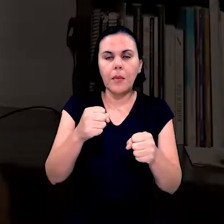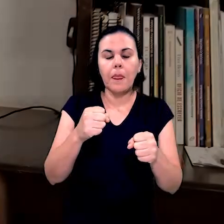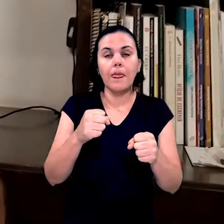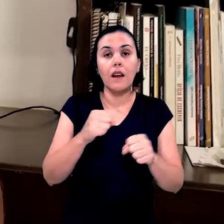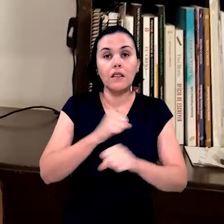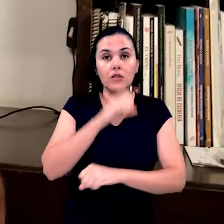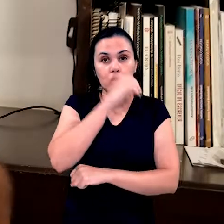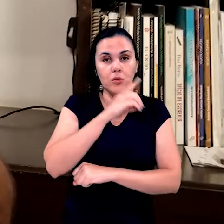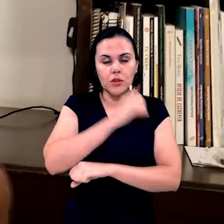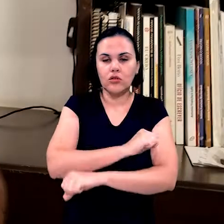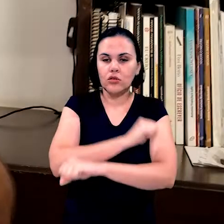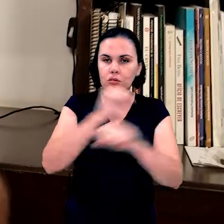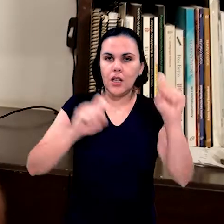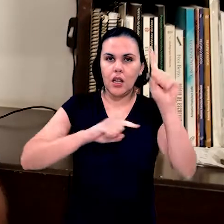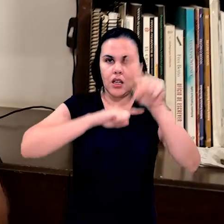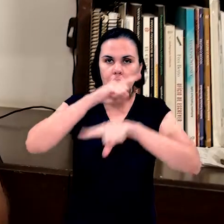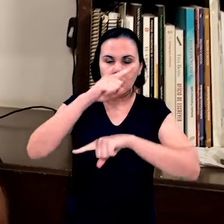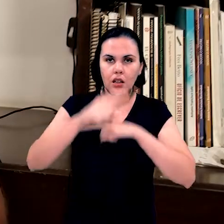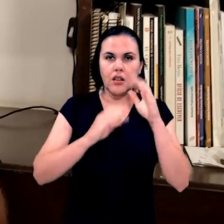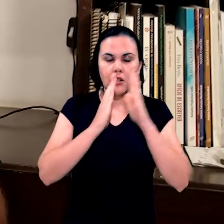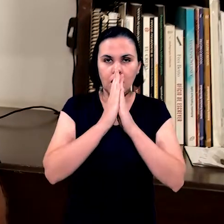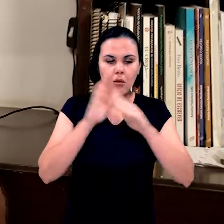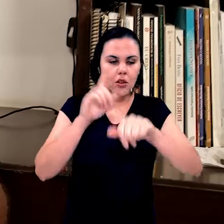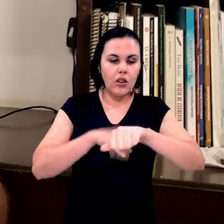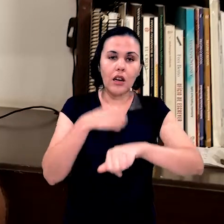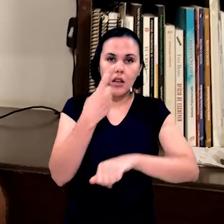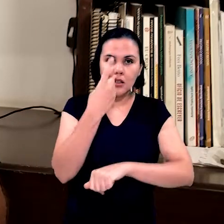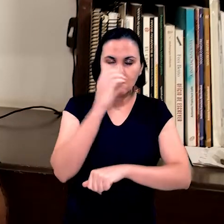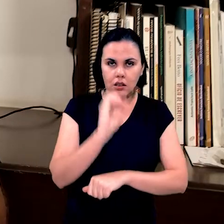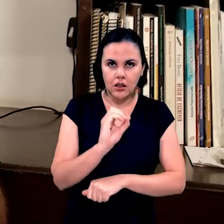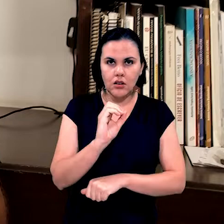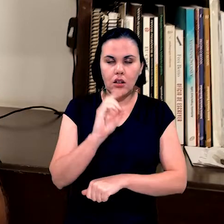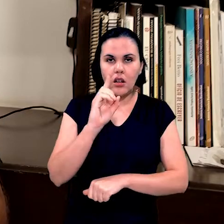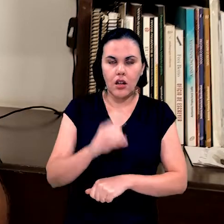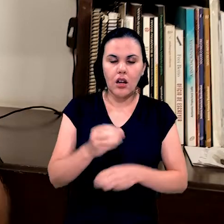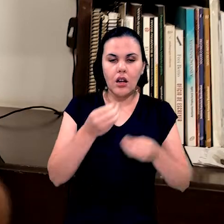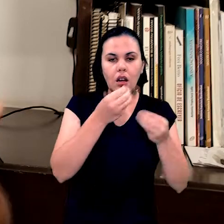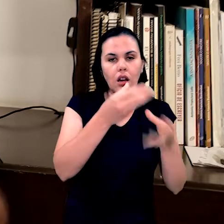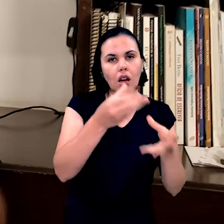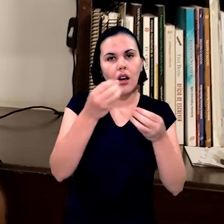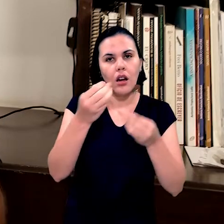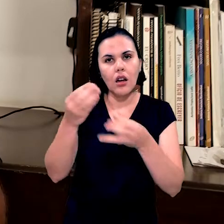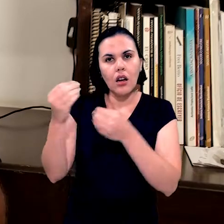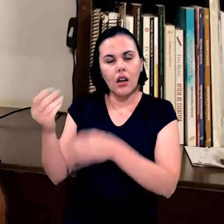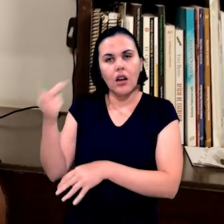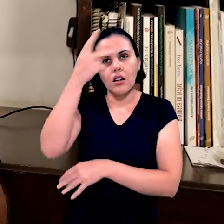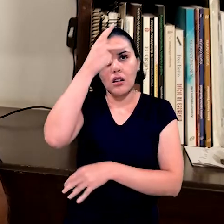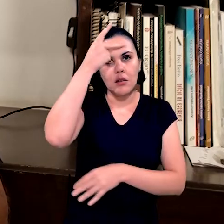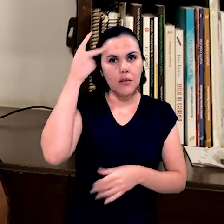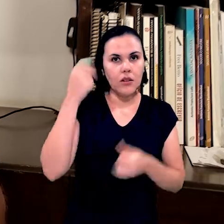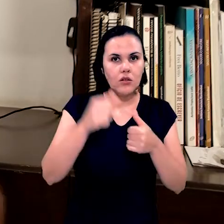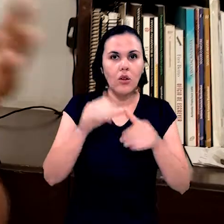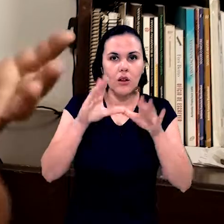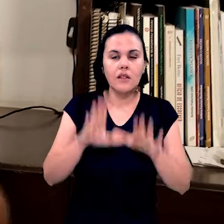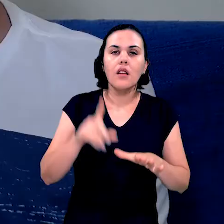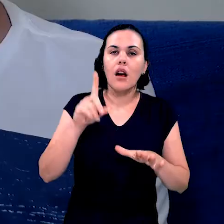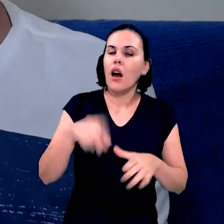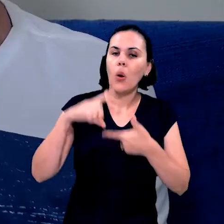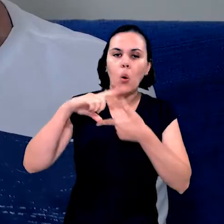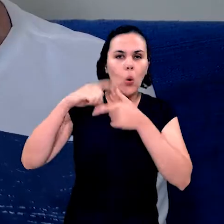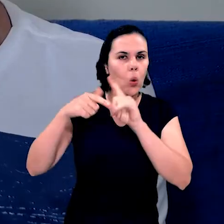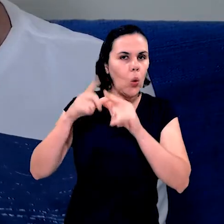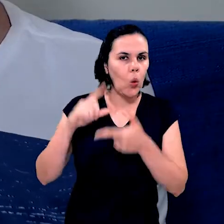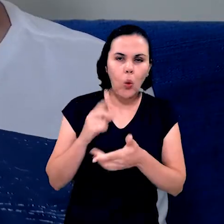domingo de manhã, após a missa solene, que é das 10 horas da manhã, é entregue para as pessoas que estão ali.